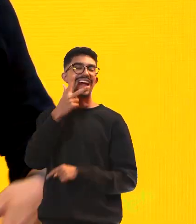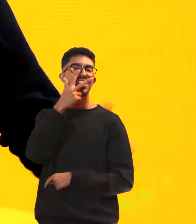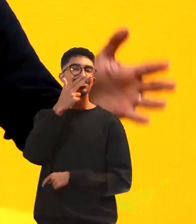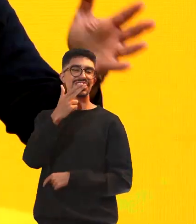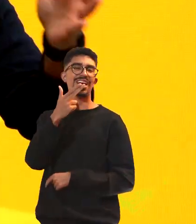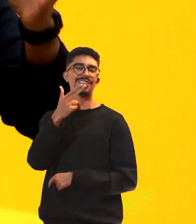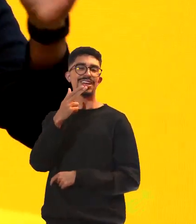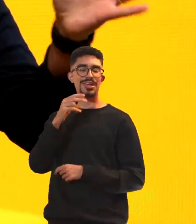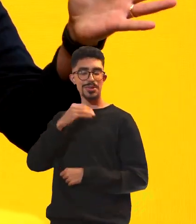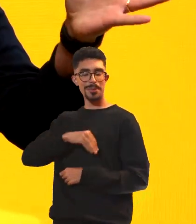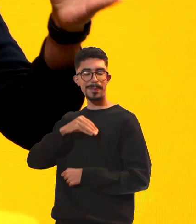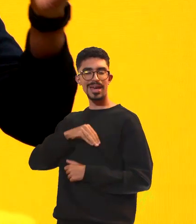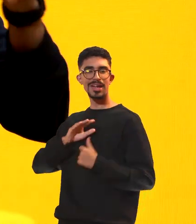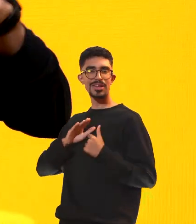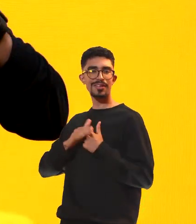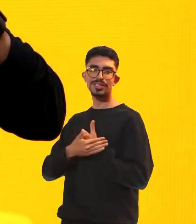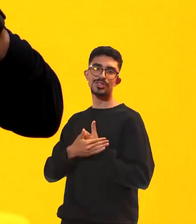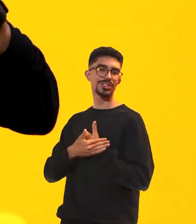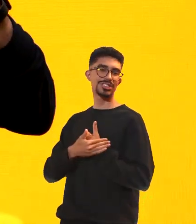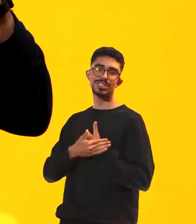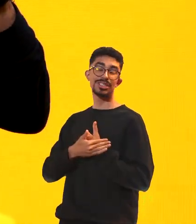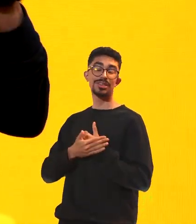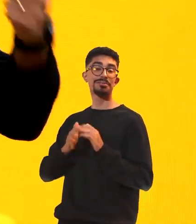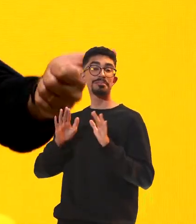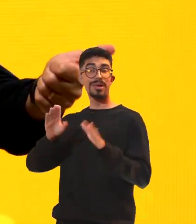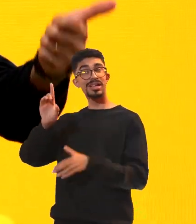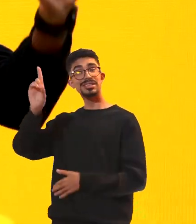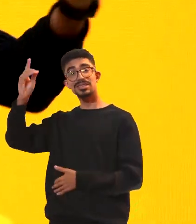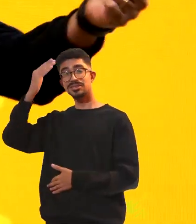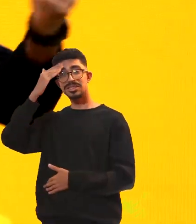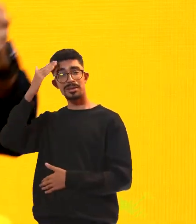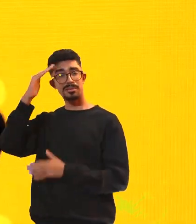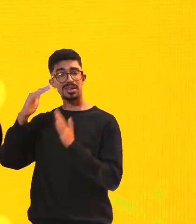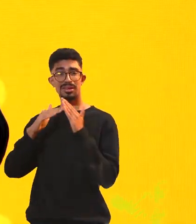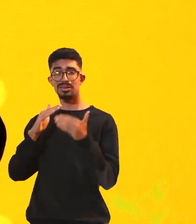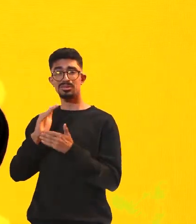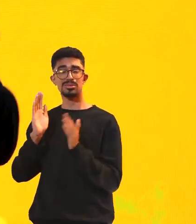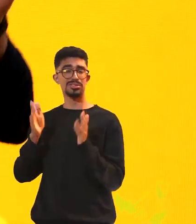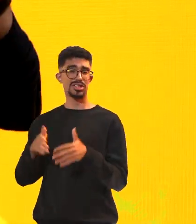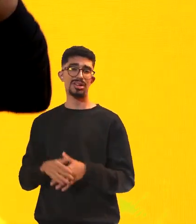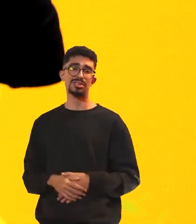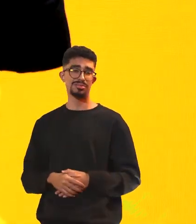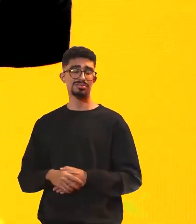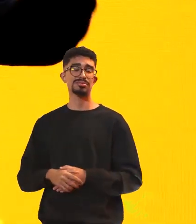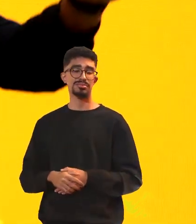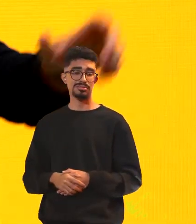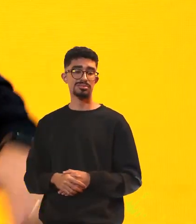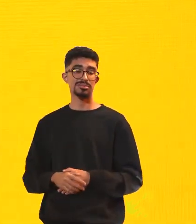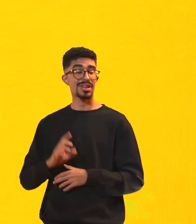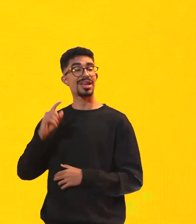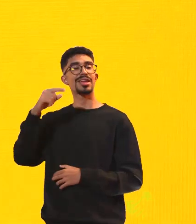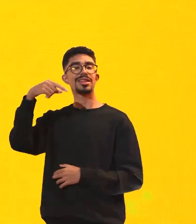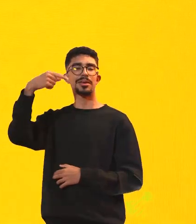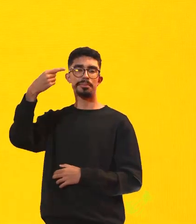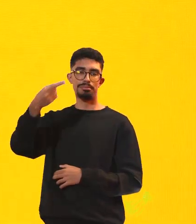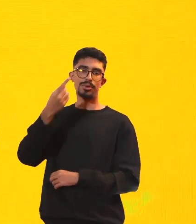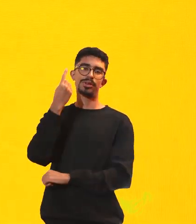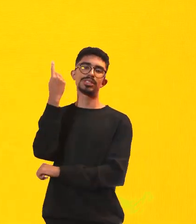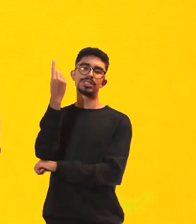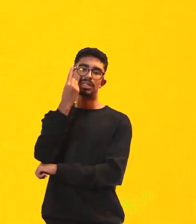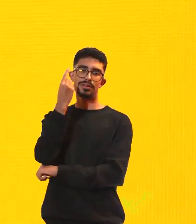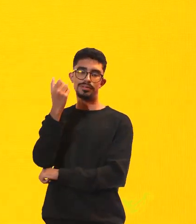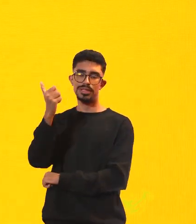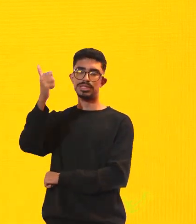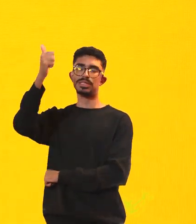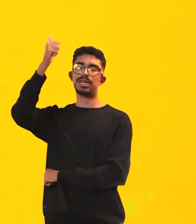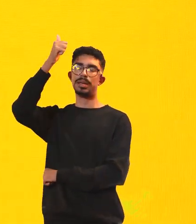E a continuidade dessa história é uma história de arrependimento, ele se arrepende, Deus traz perdão na vida dele,